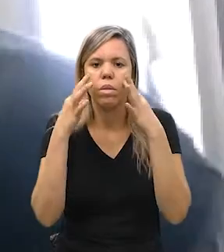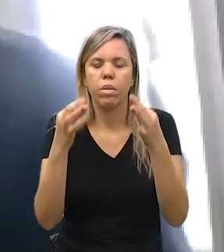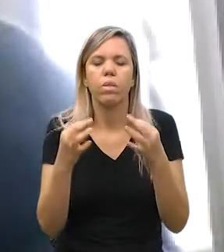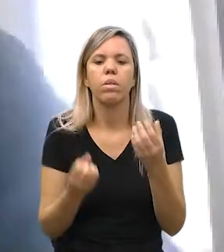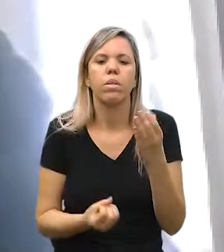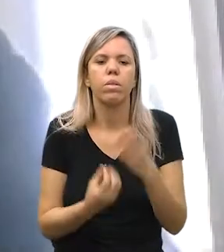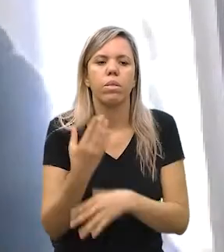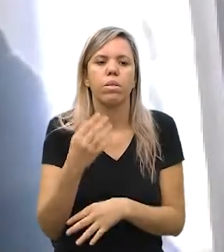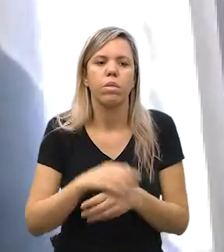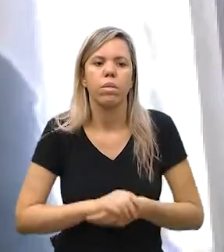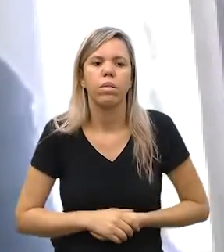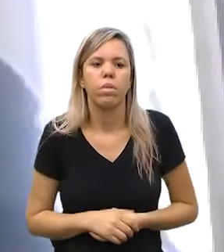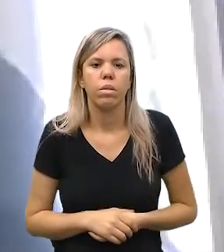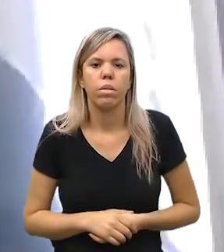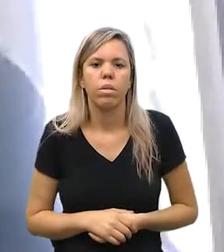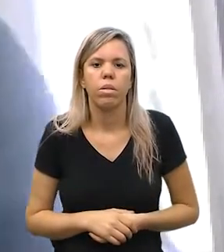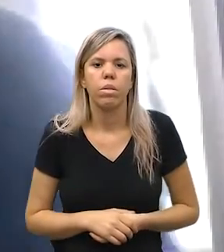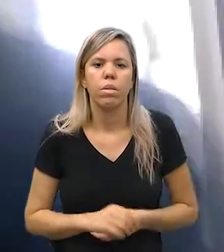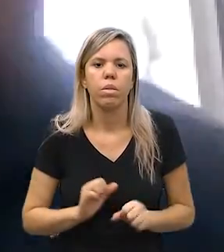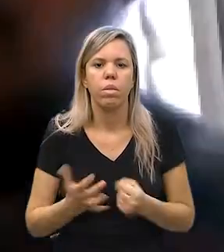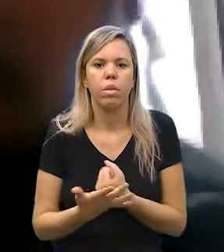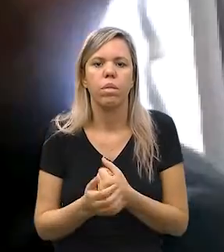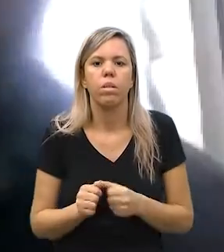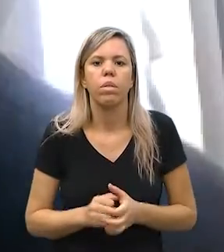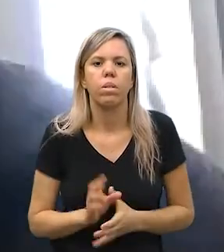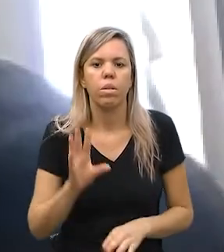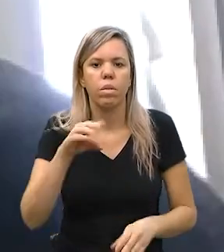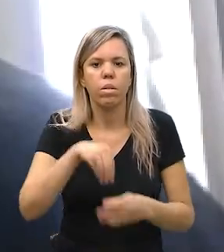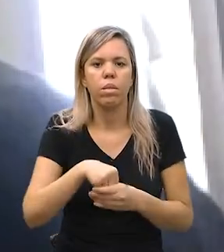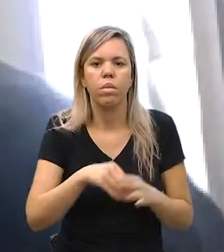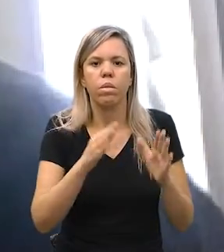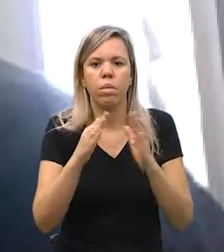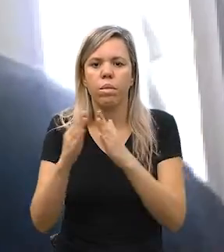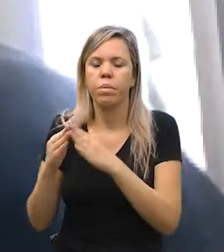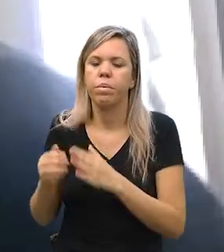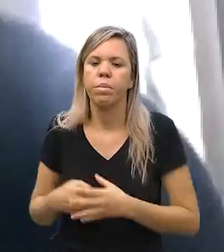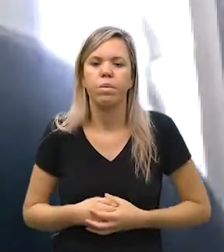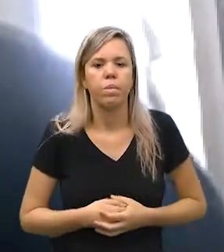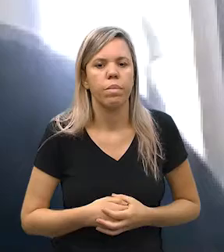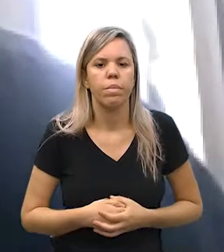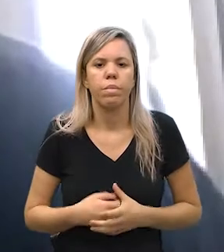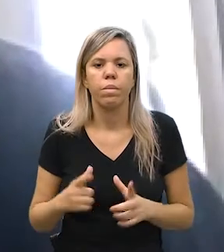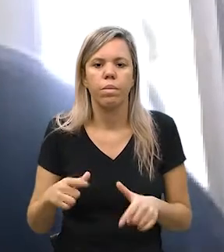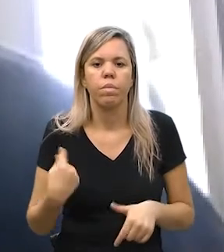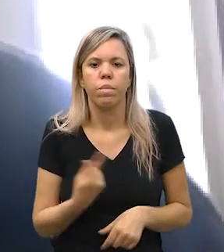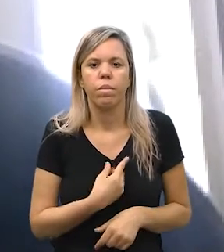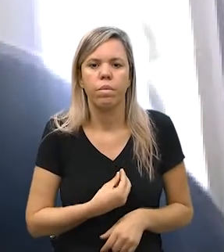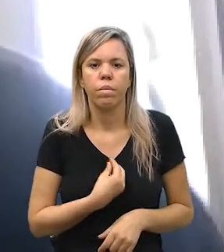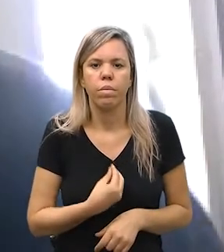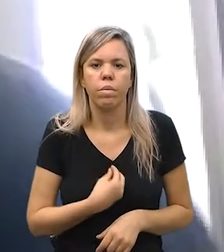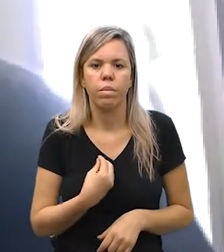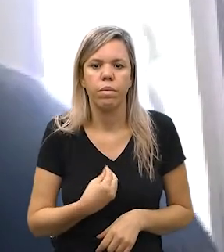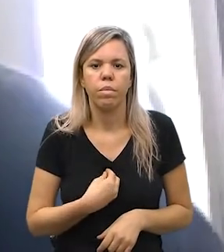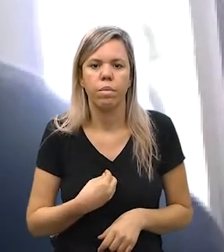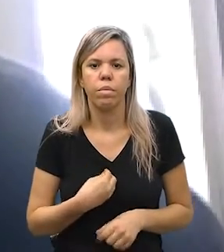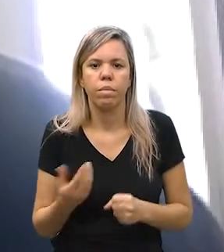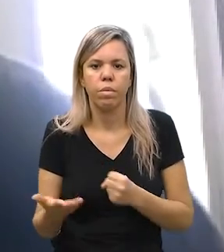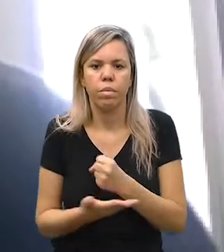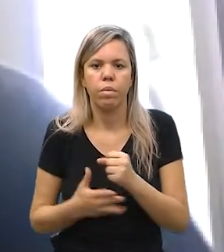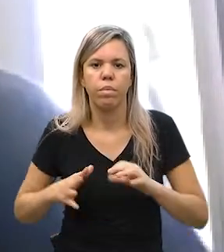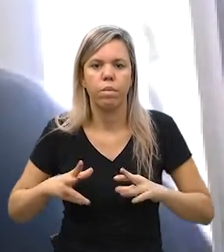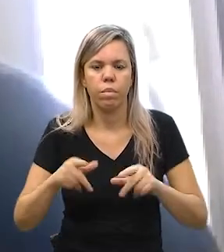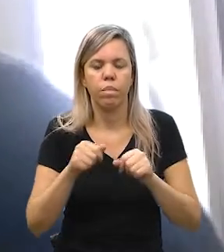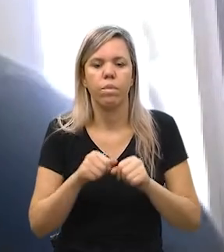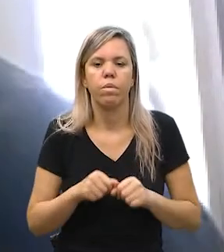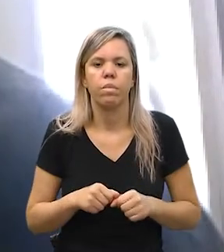está acontecendo da pandemia para dentro de casa, onde nós ficamos, assim, basicamente, com todas